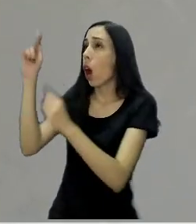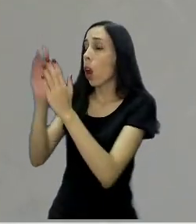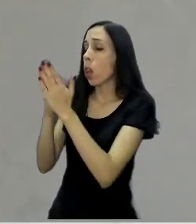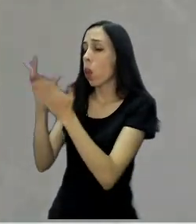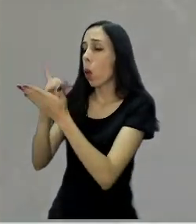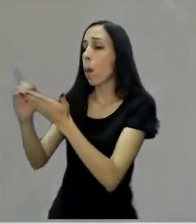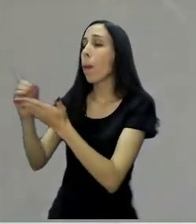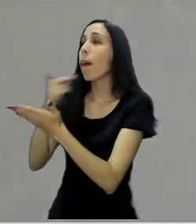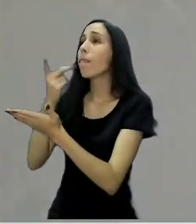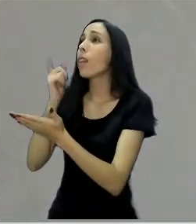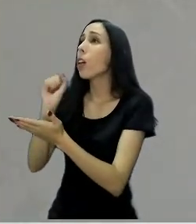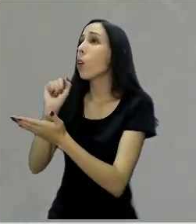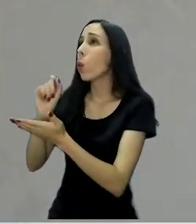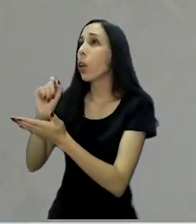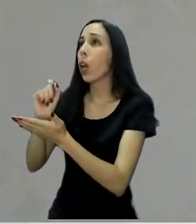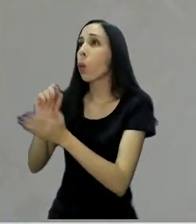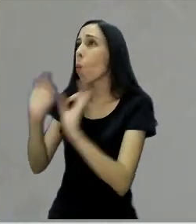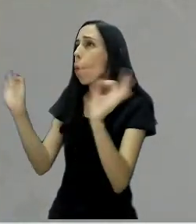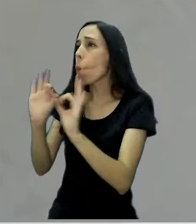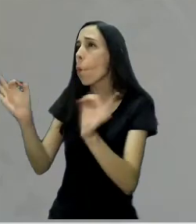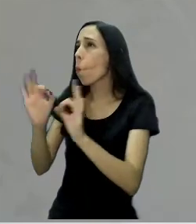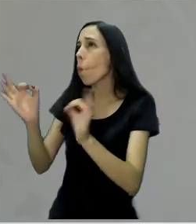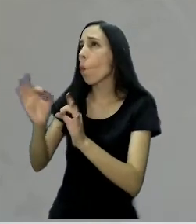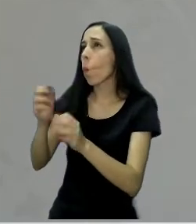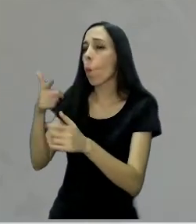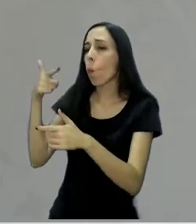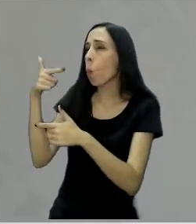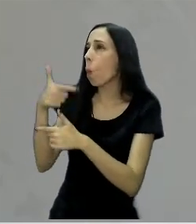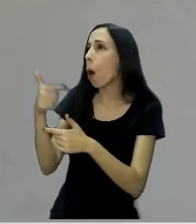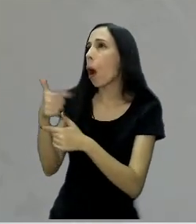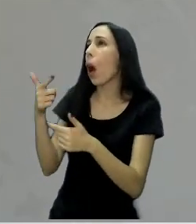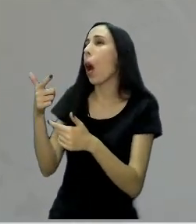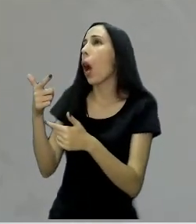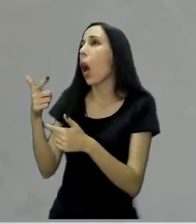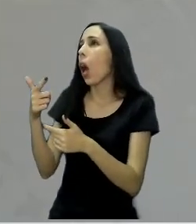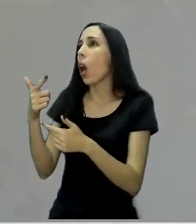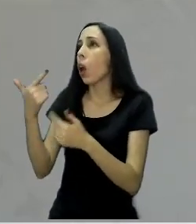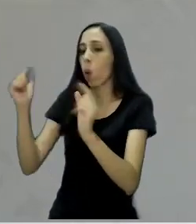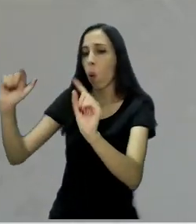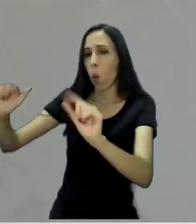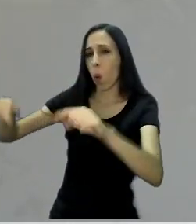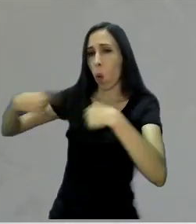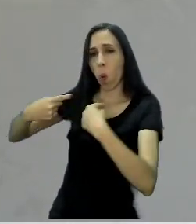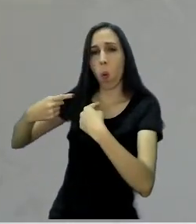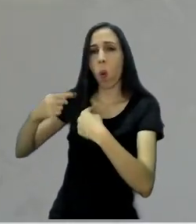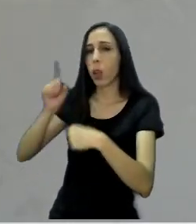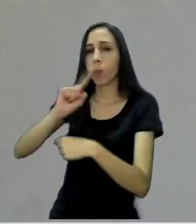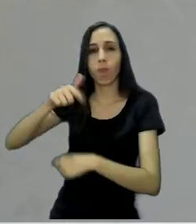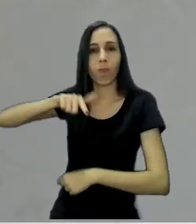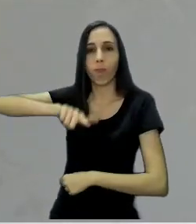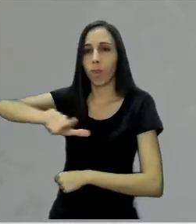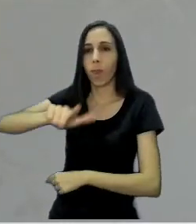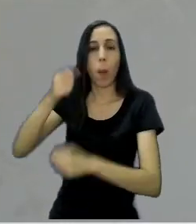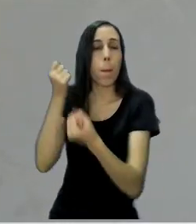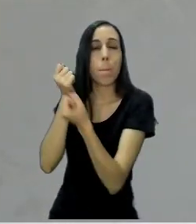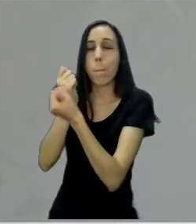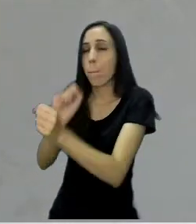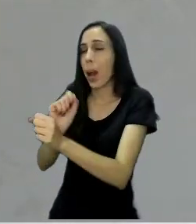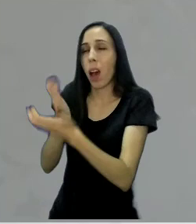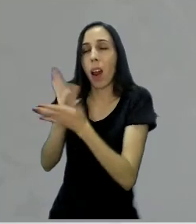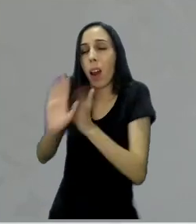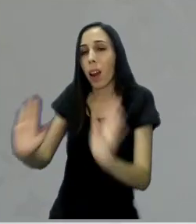vida. E porque a Tua palavra diz que nenhuma arma forjada contra nós